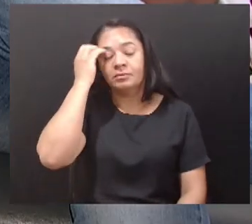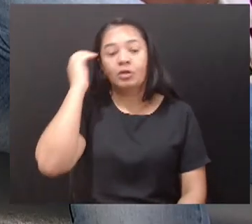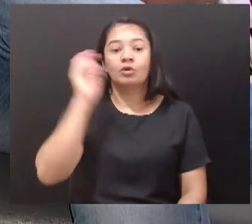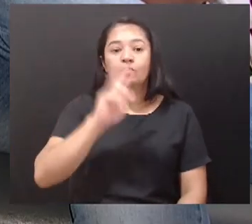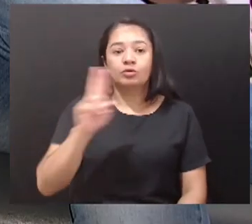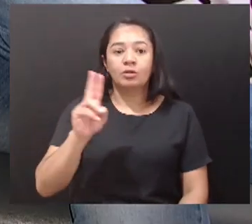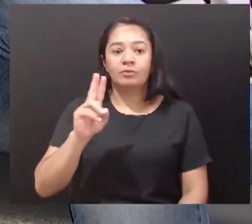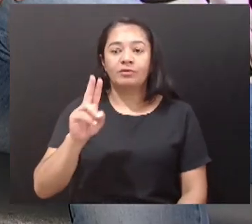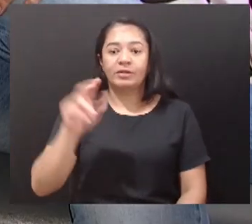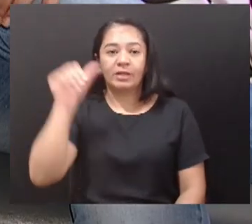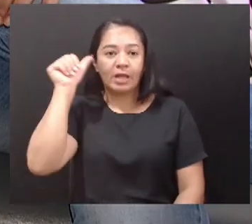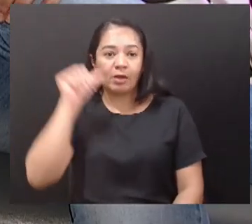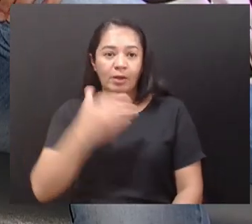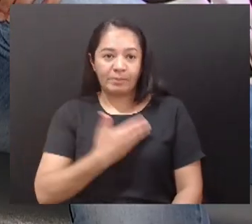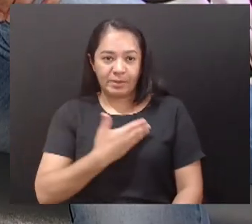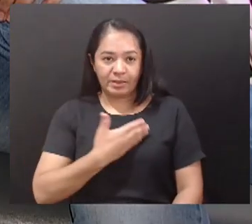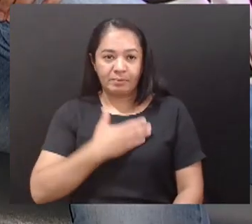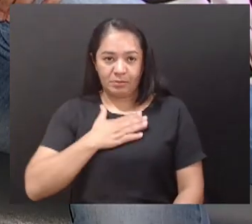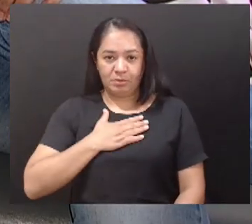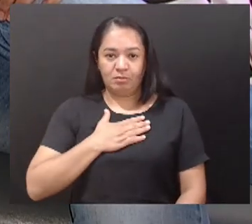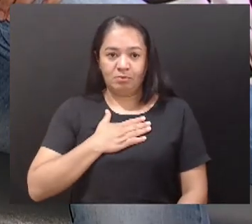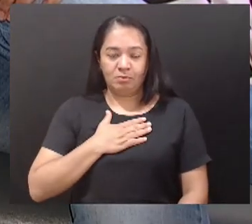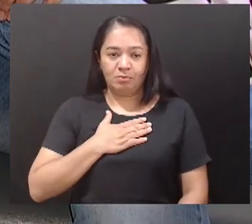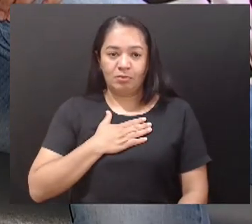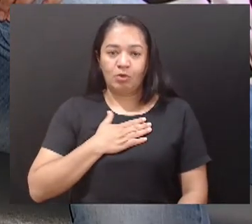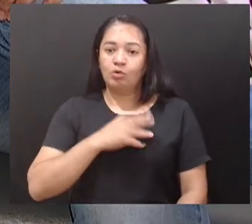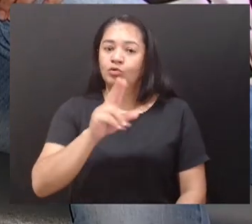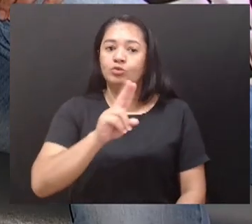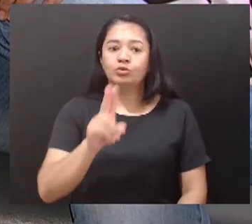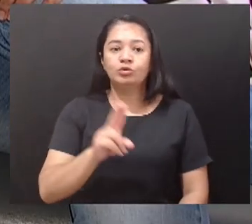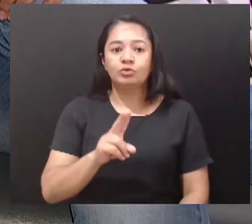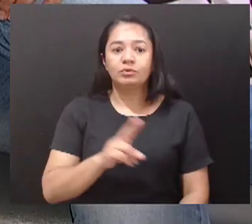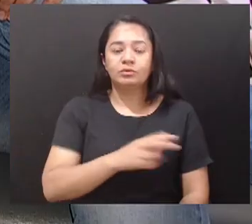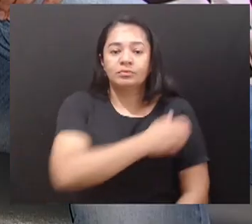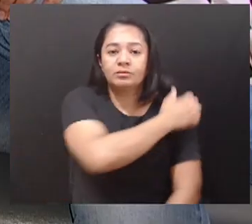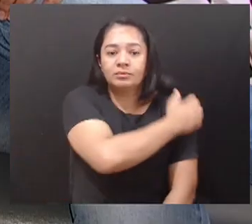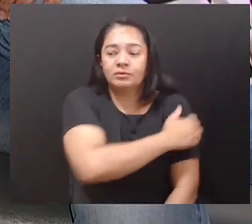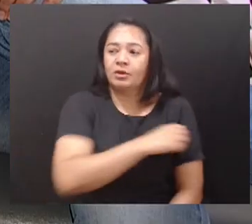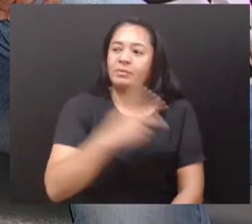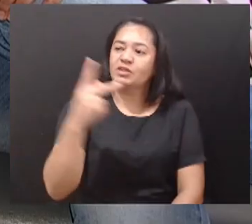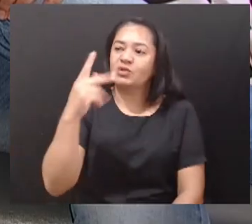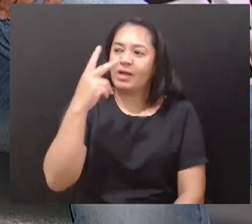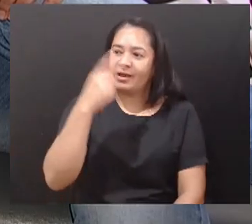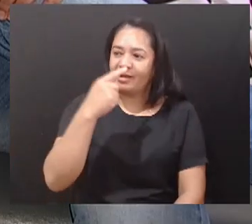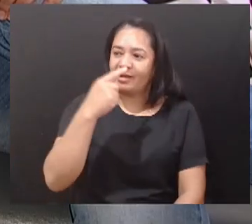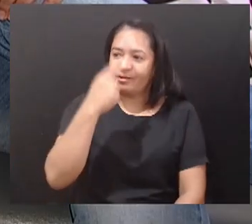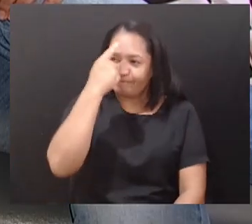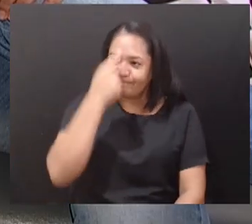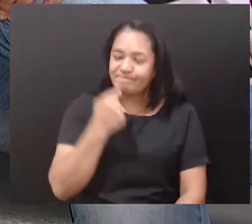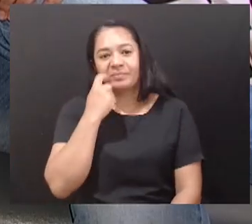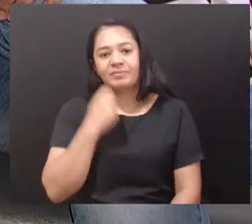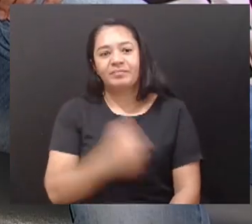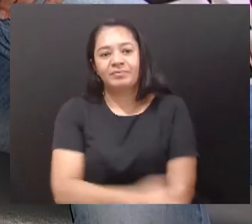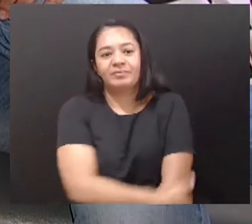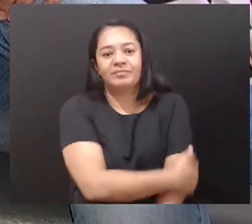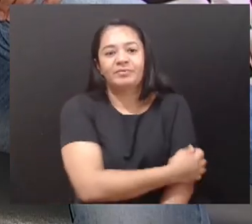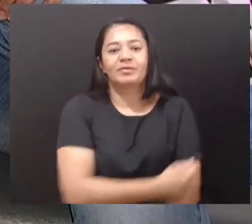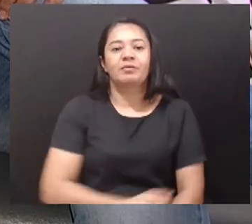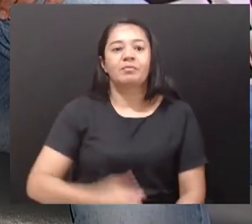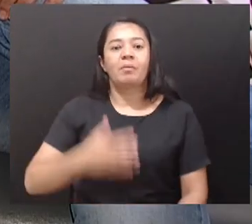chamada Amélia. Ela falou, Dinho, esse Afro Brasil, esse nome tem sua cara. É onde que eu coloquei lá como meu primeiro